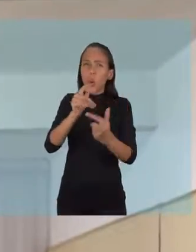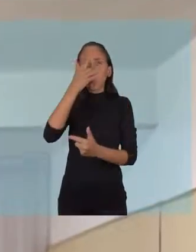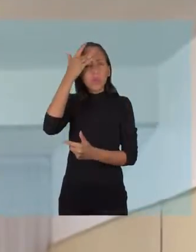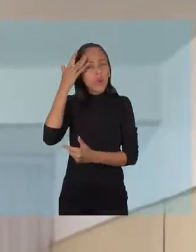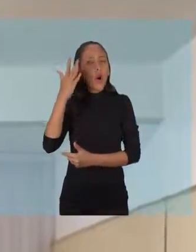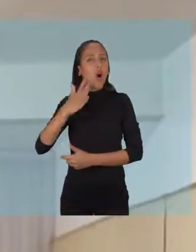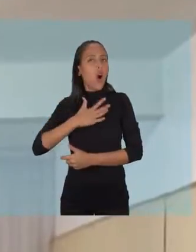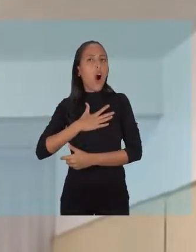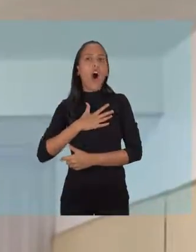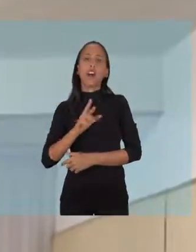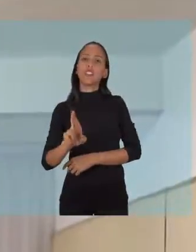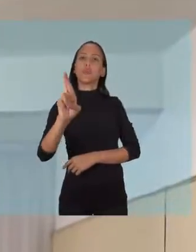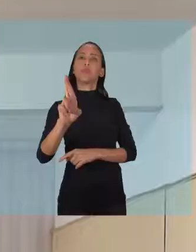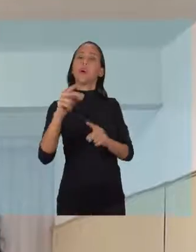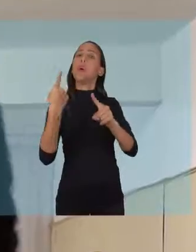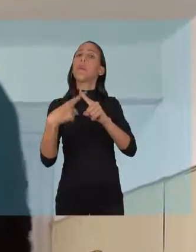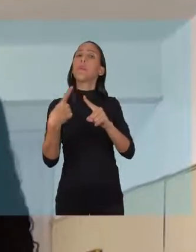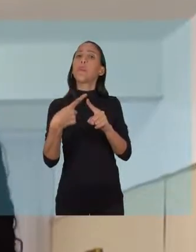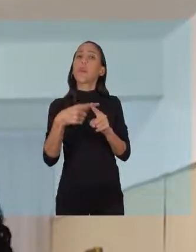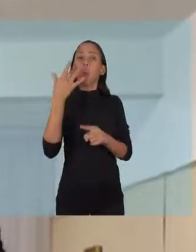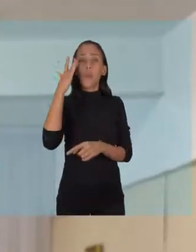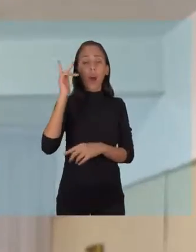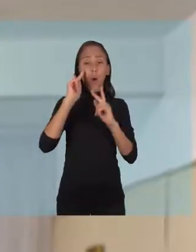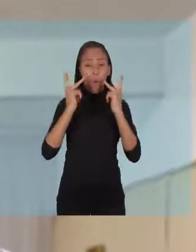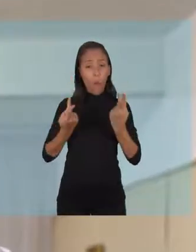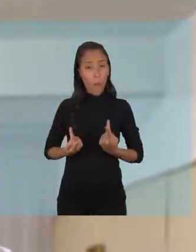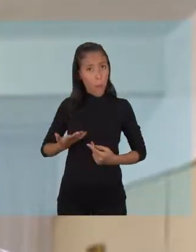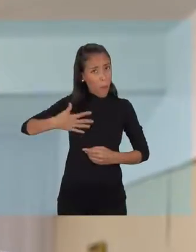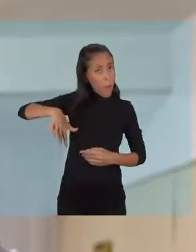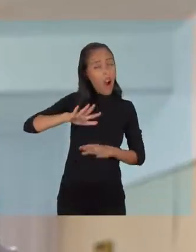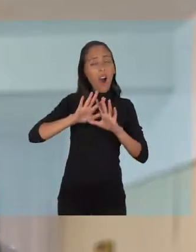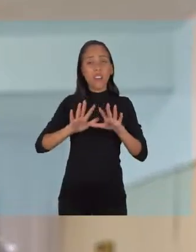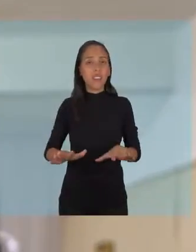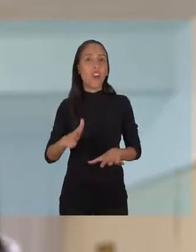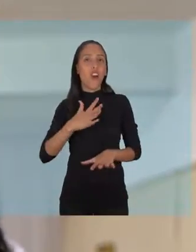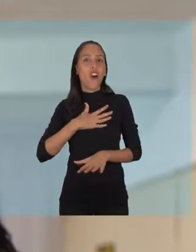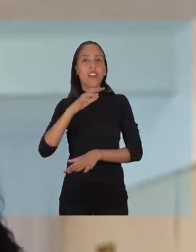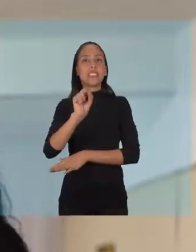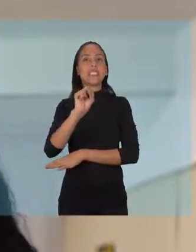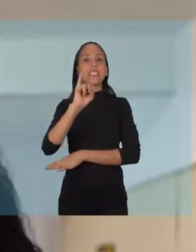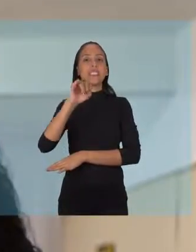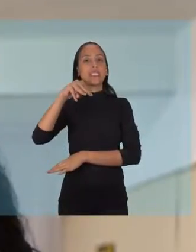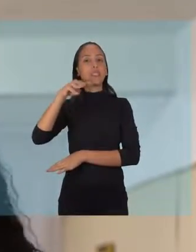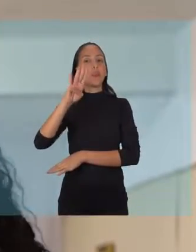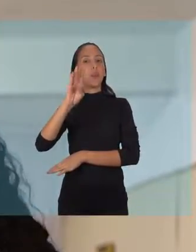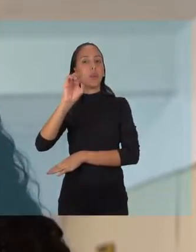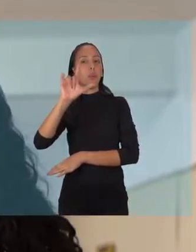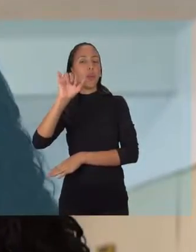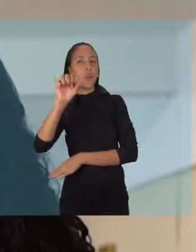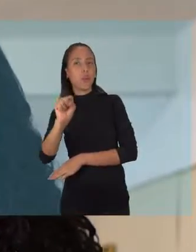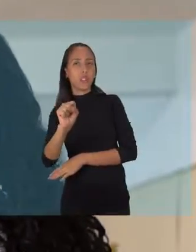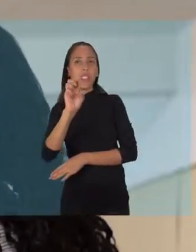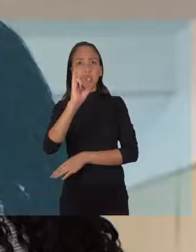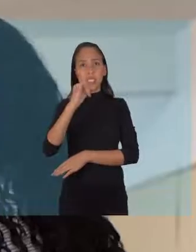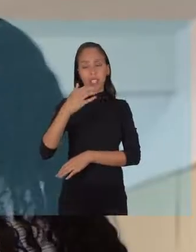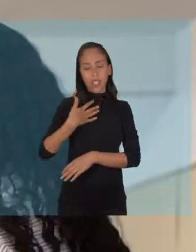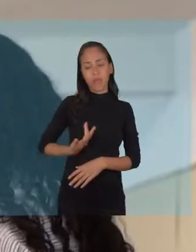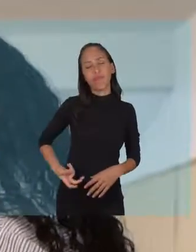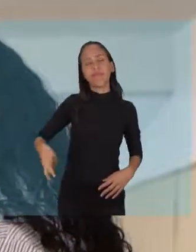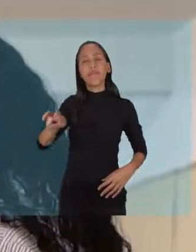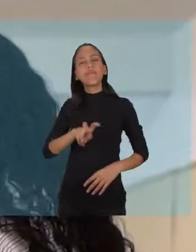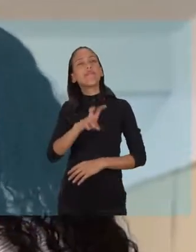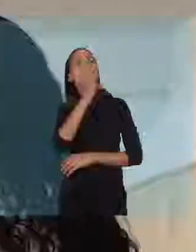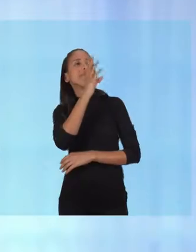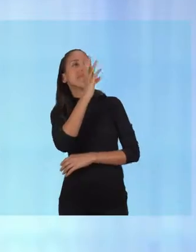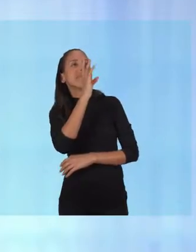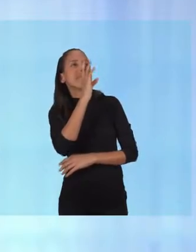acho que a nossa humanidade ela lida muito com símbolos. Então, não ter alguém, quando eu olho para um altar, para um presbitério, eu